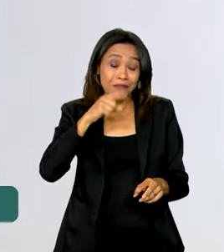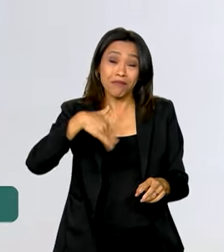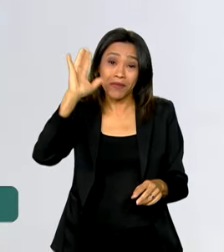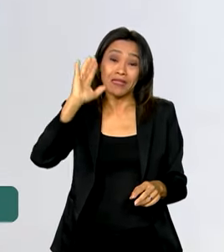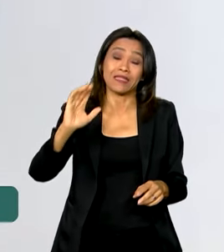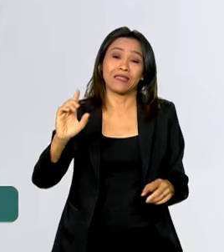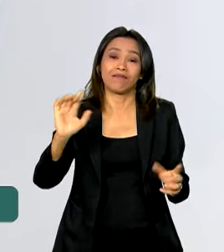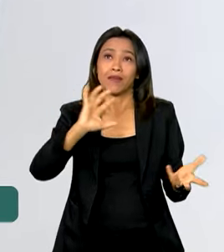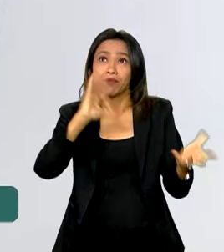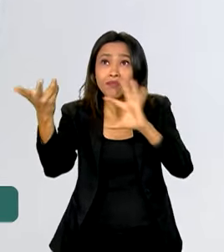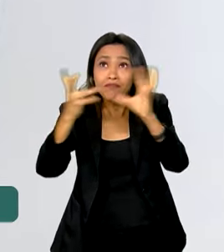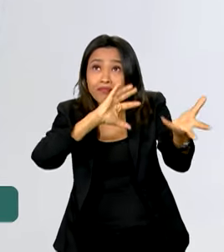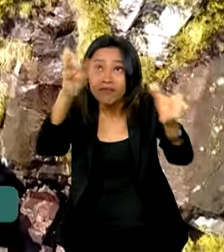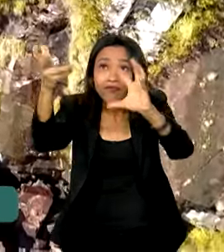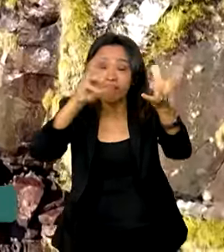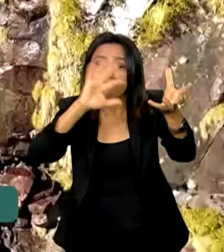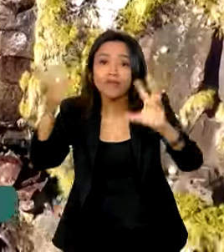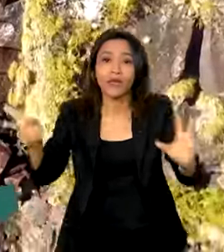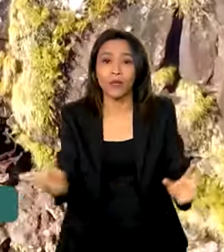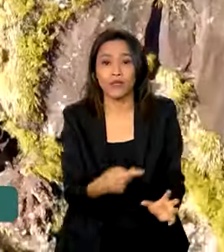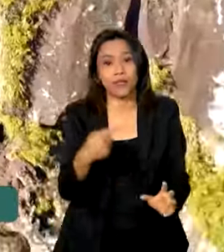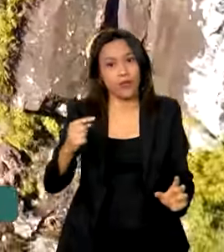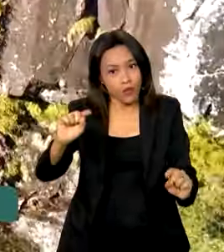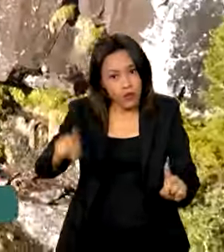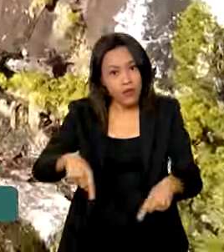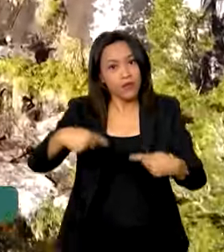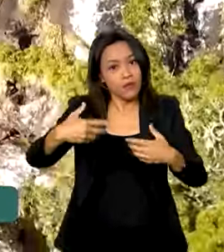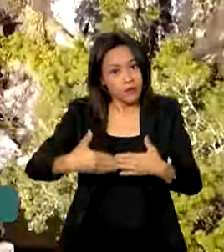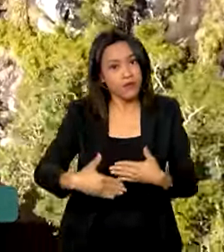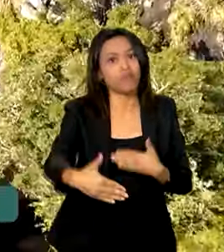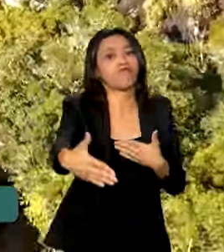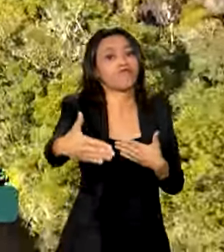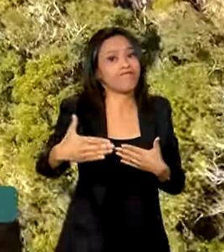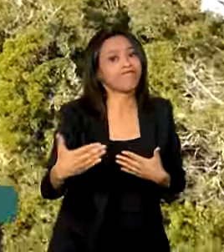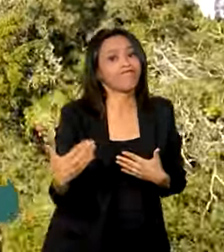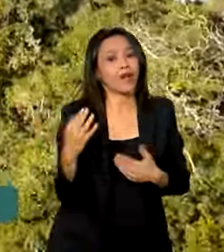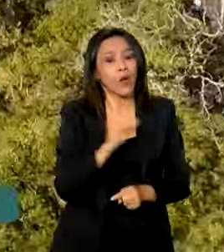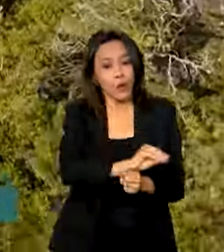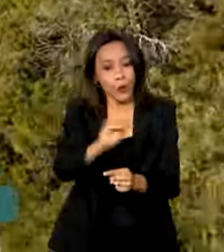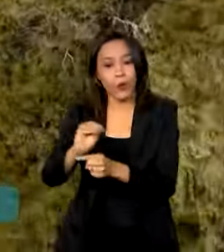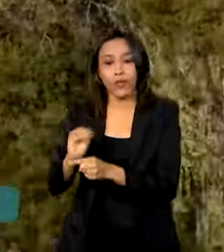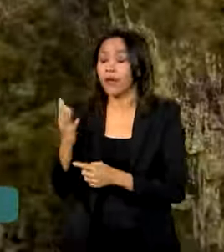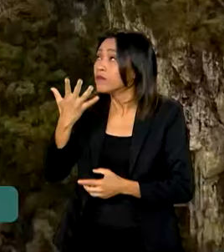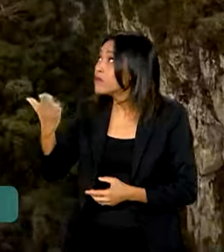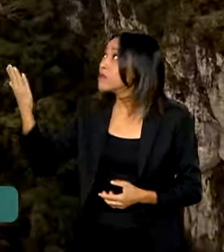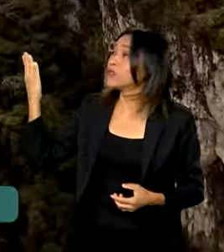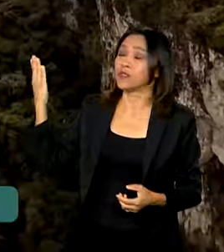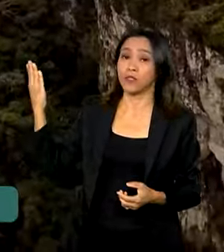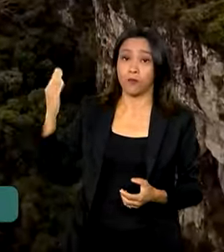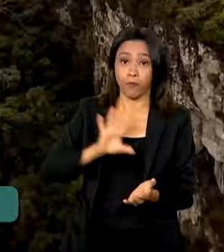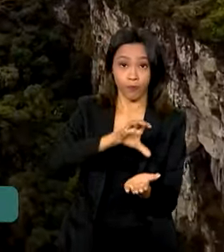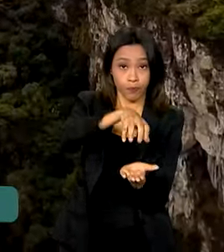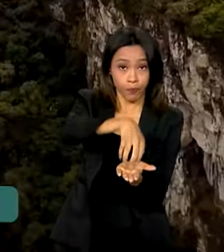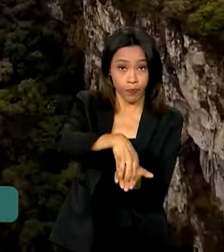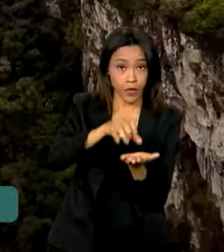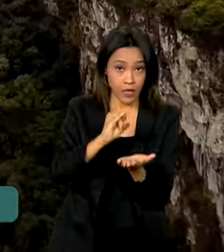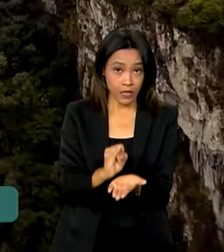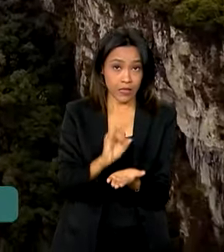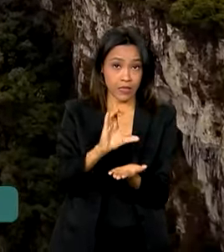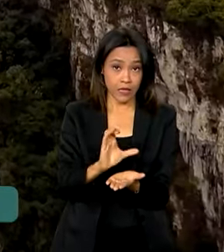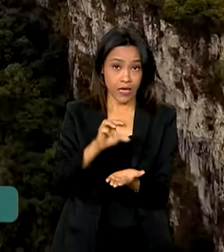Então, a gente tem aí um grande desafio pela frente. O ICMBio tem uma